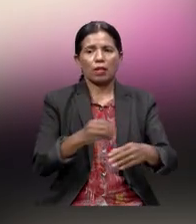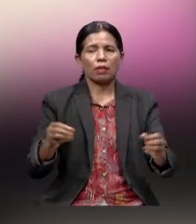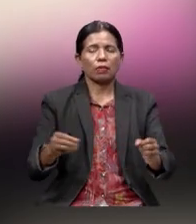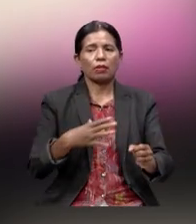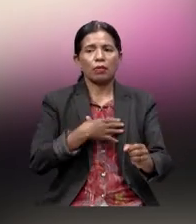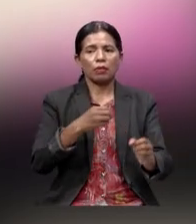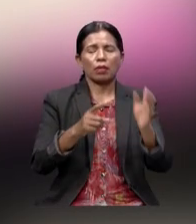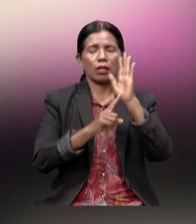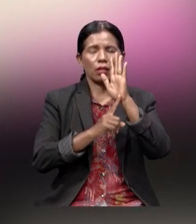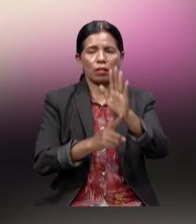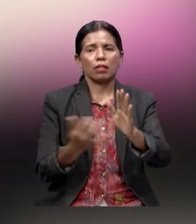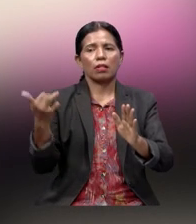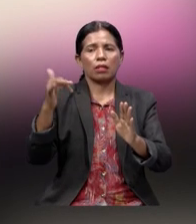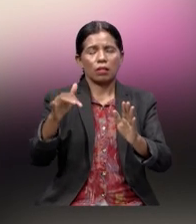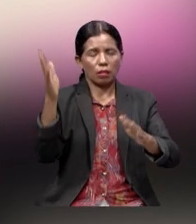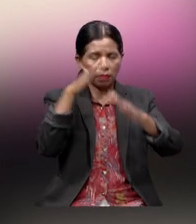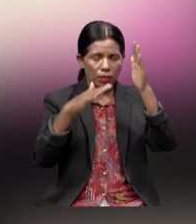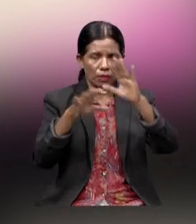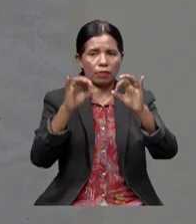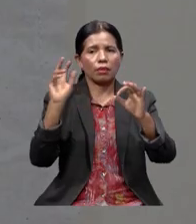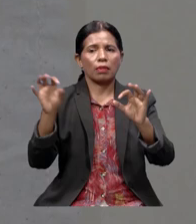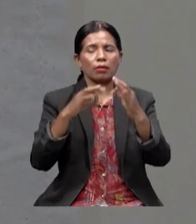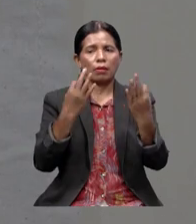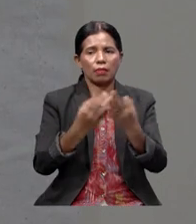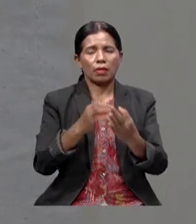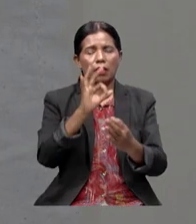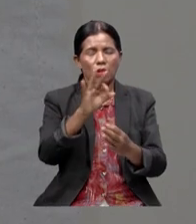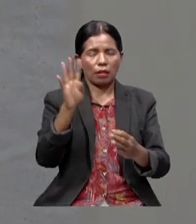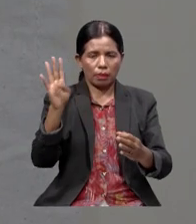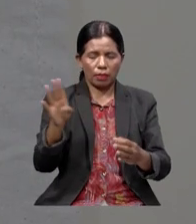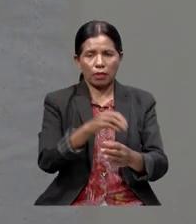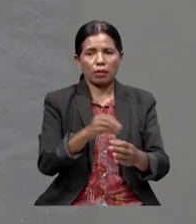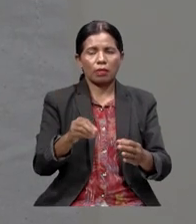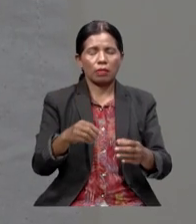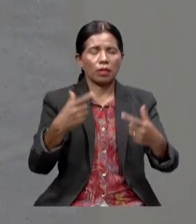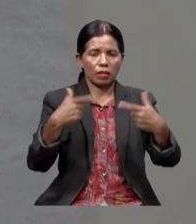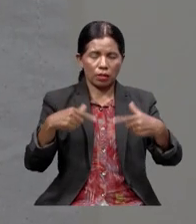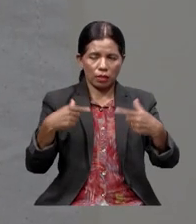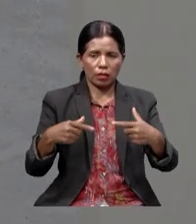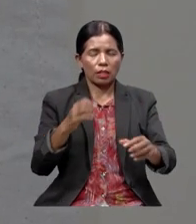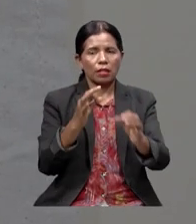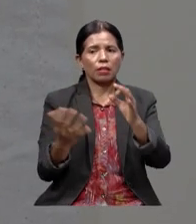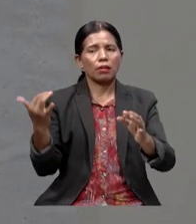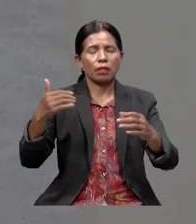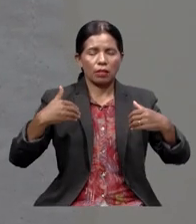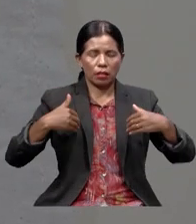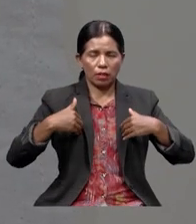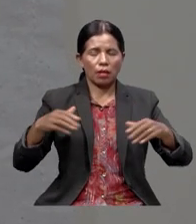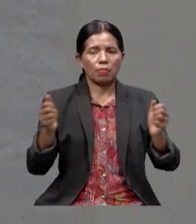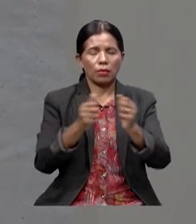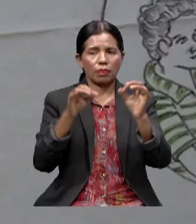gosta publica sai sira ne problema família nien iha mídia social ore ataca malu mas que sira iha relação